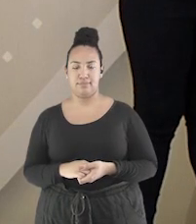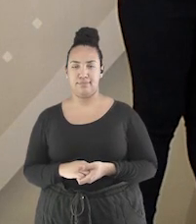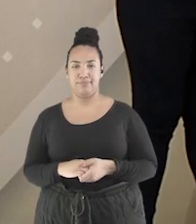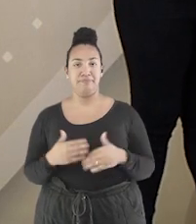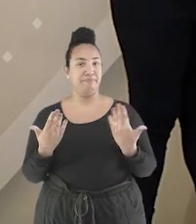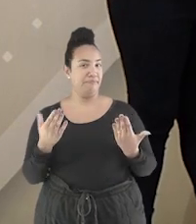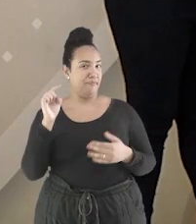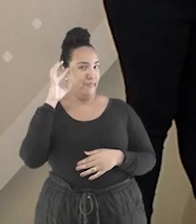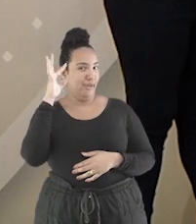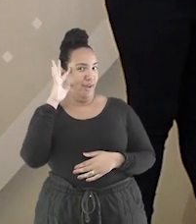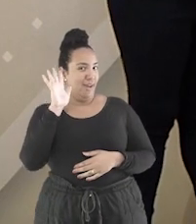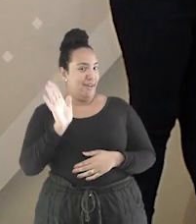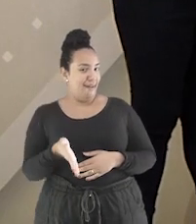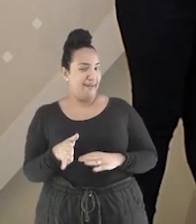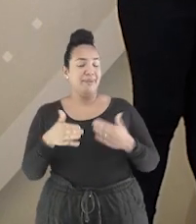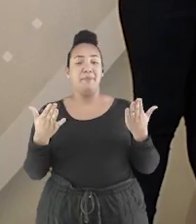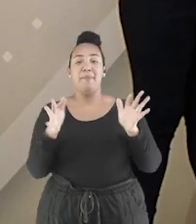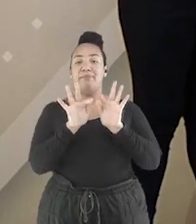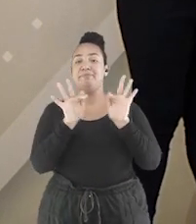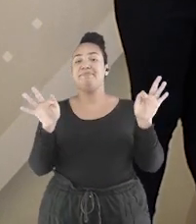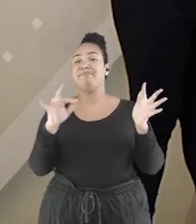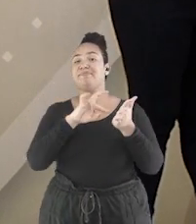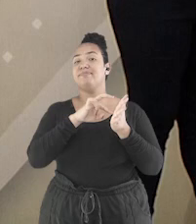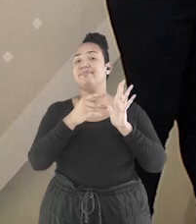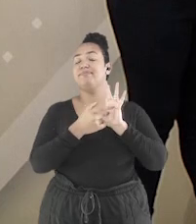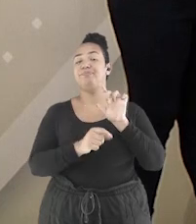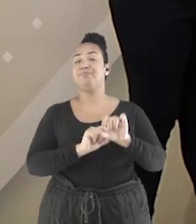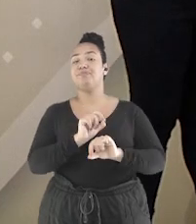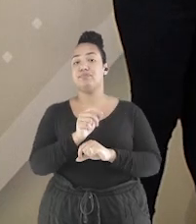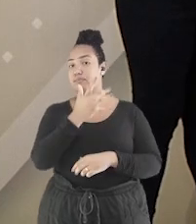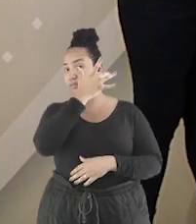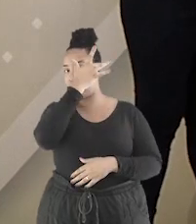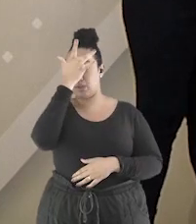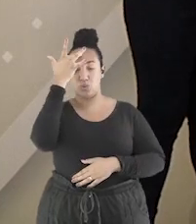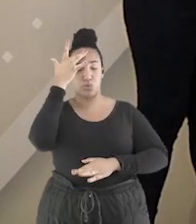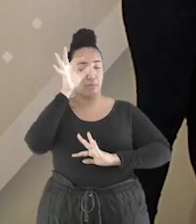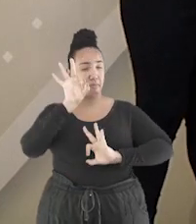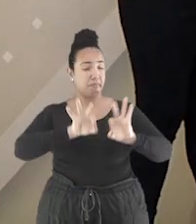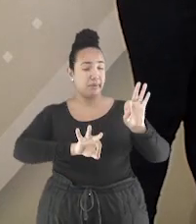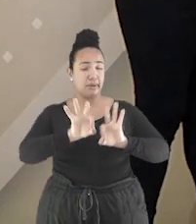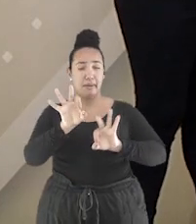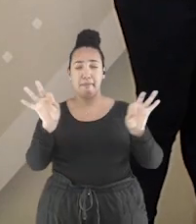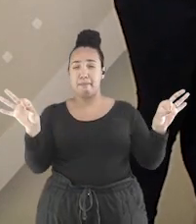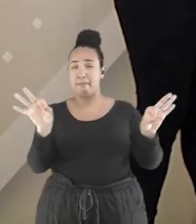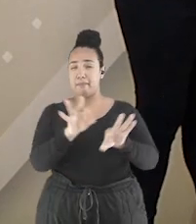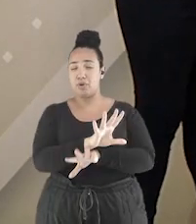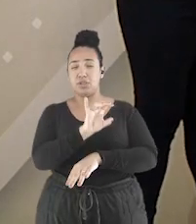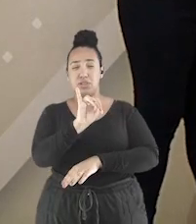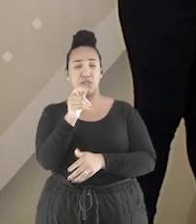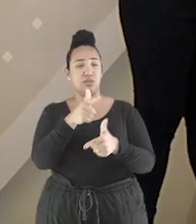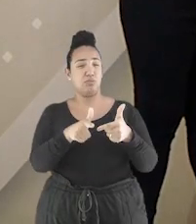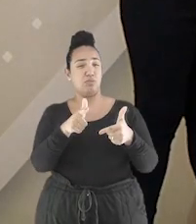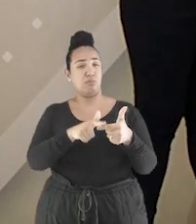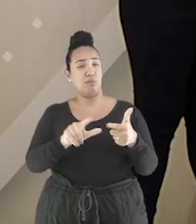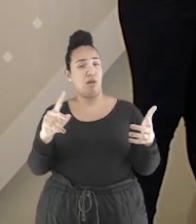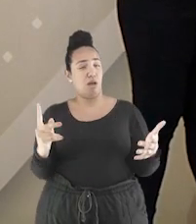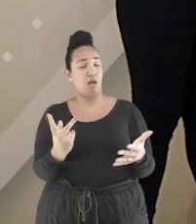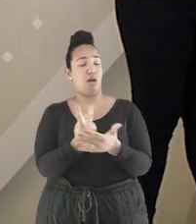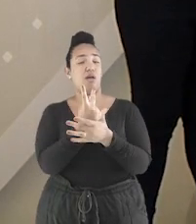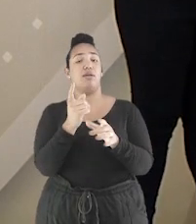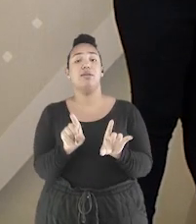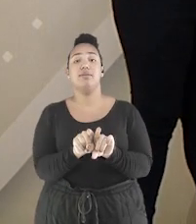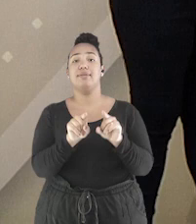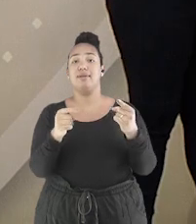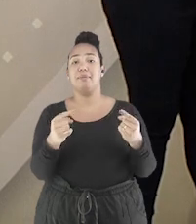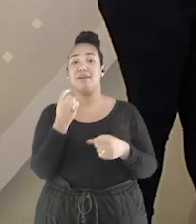E aí, pensaram? Armado até os dentes significa que uma pessoa está totalmente preparada para uma